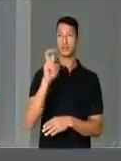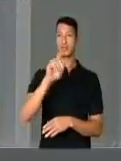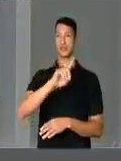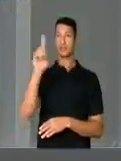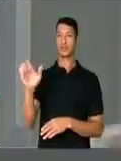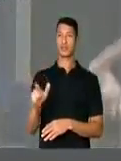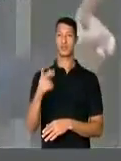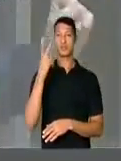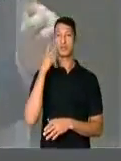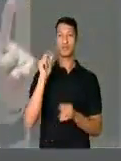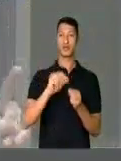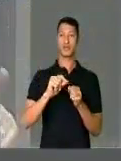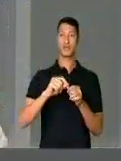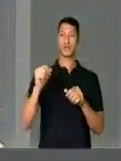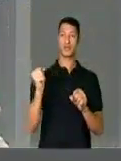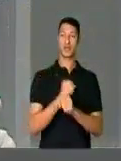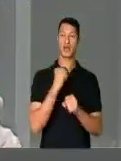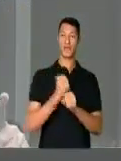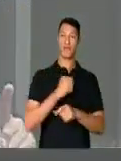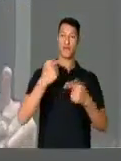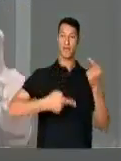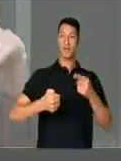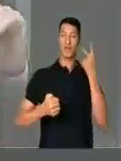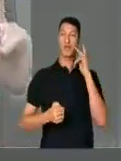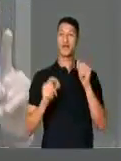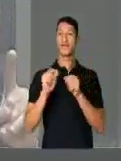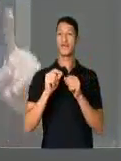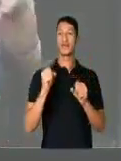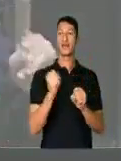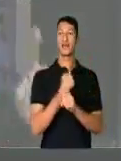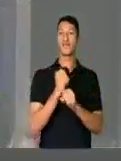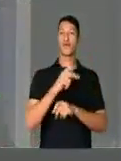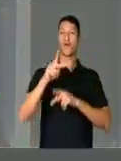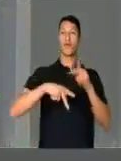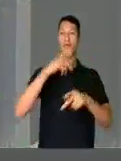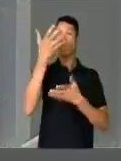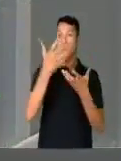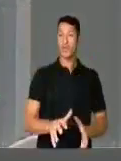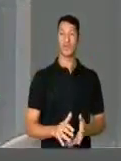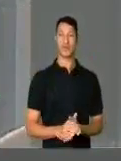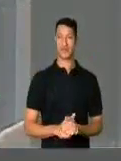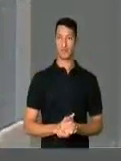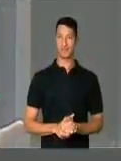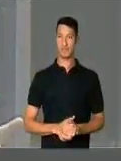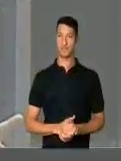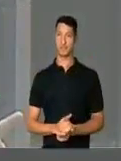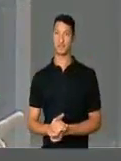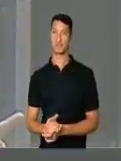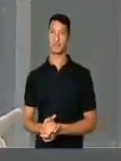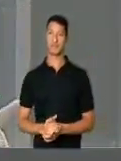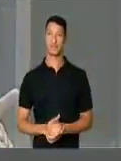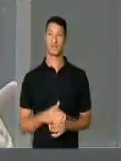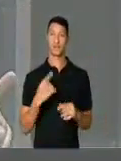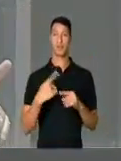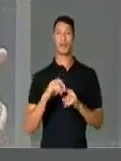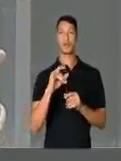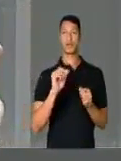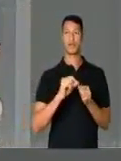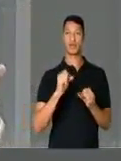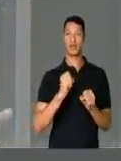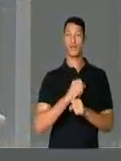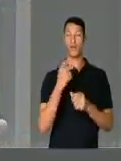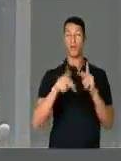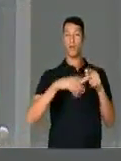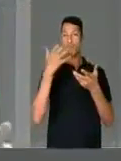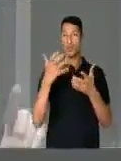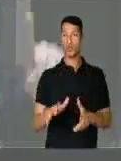de 15 dias, para fazer a reforma política, não é para fazer reforma que o povo não quer. Porque se for para fazer